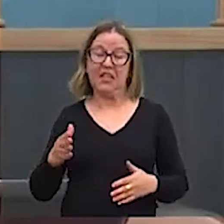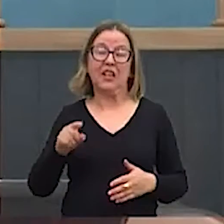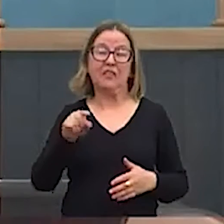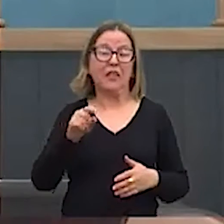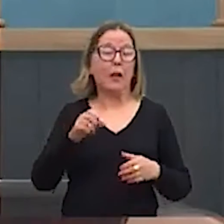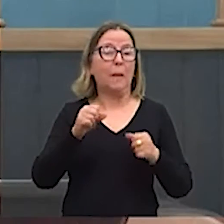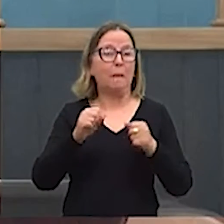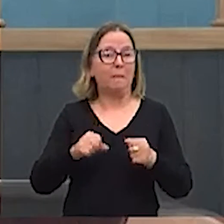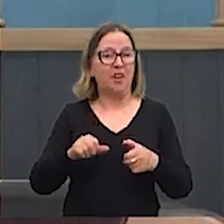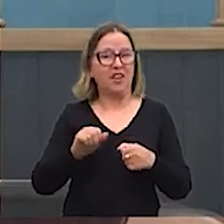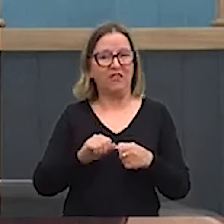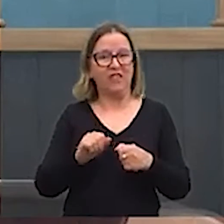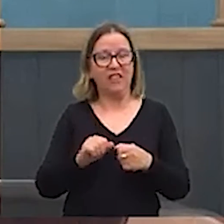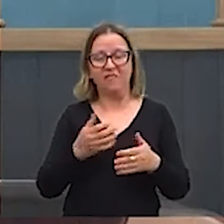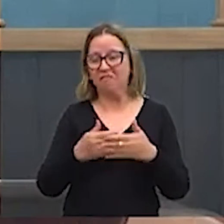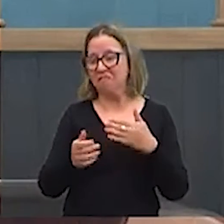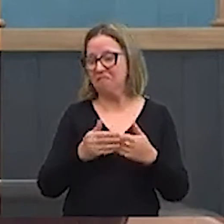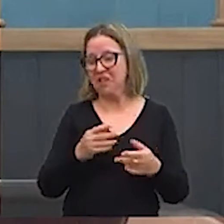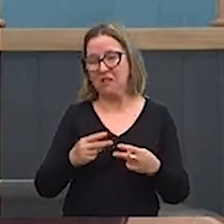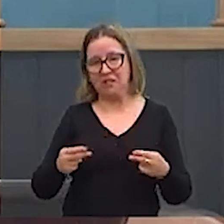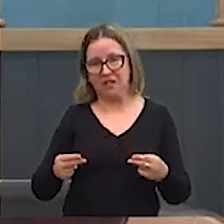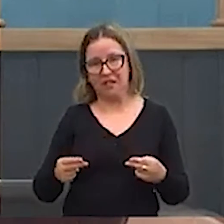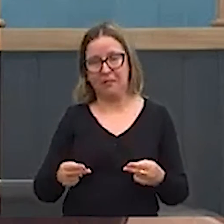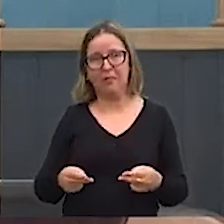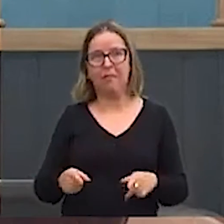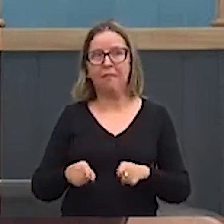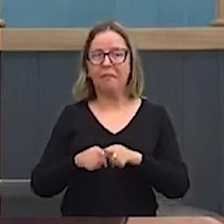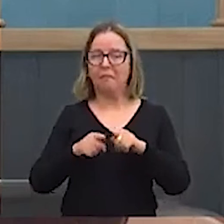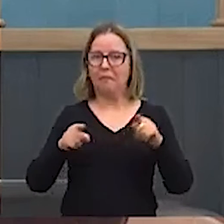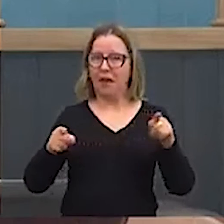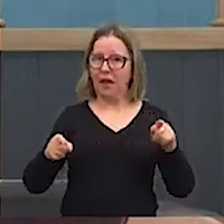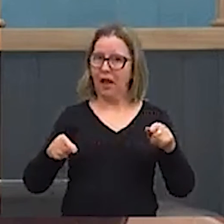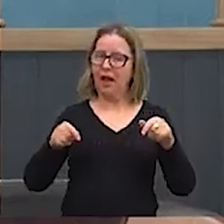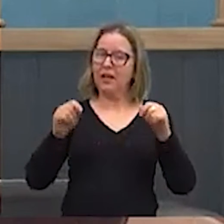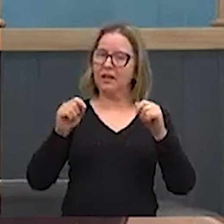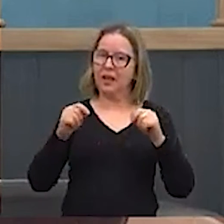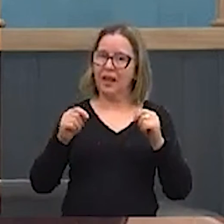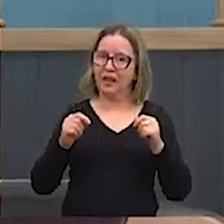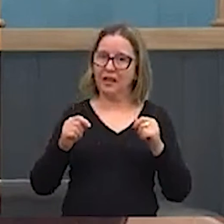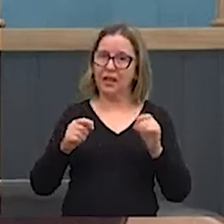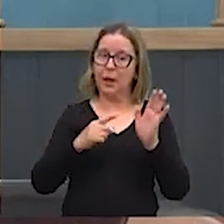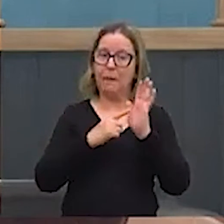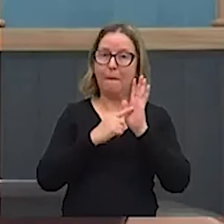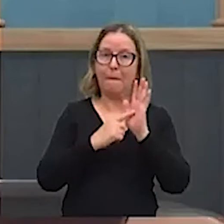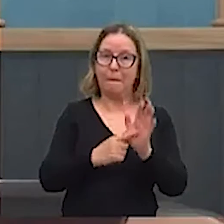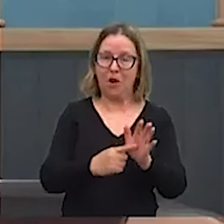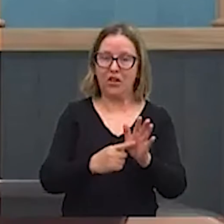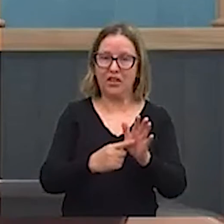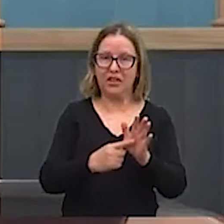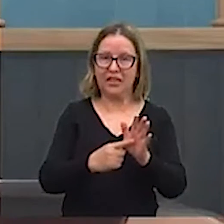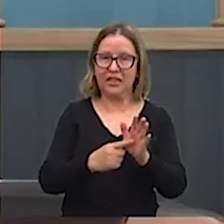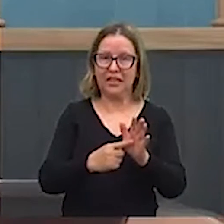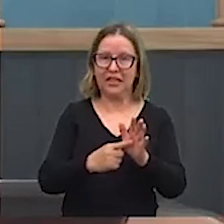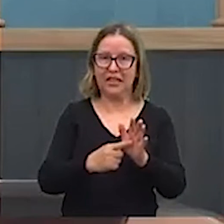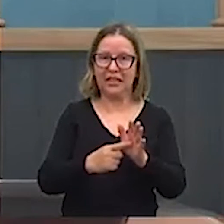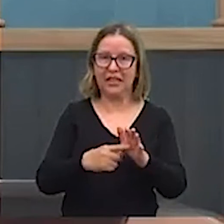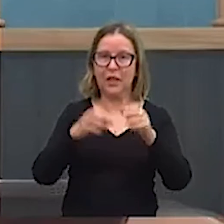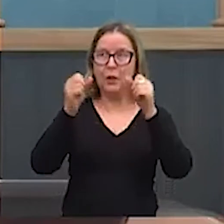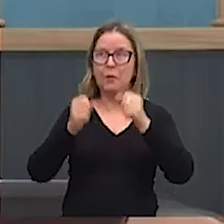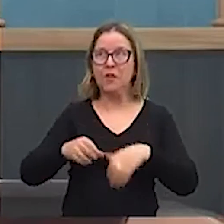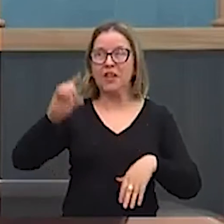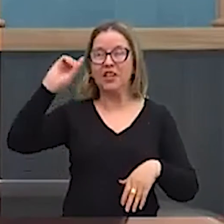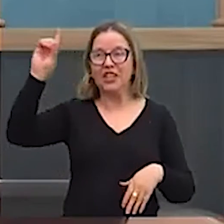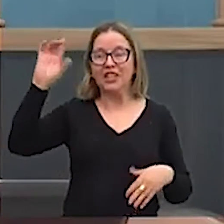Mas aqui está claramente uma ação divina salvando gente. Quem